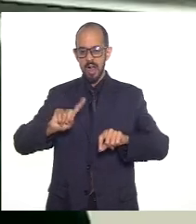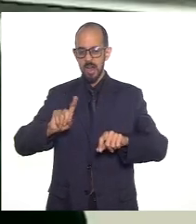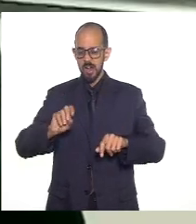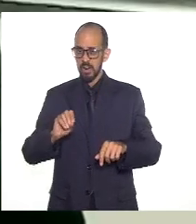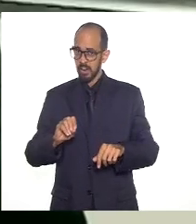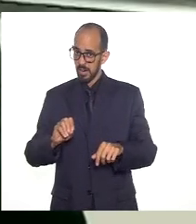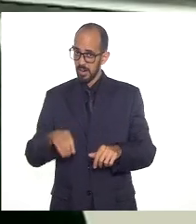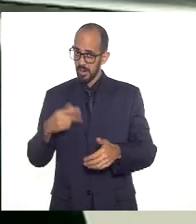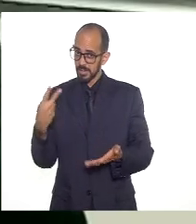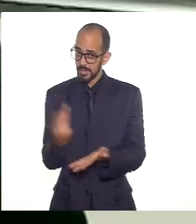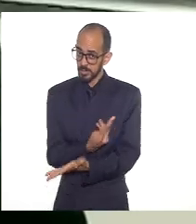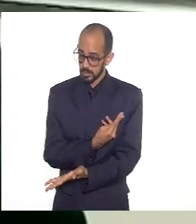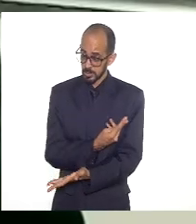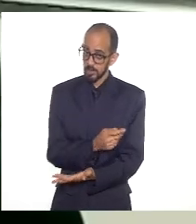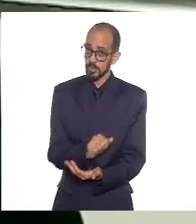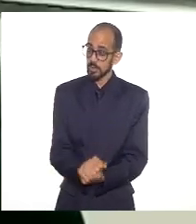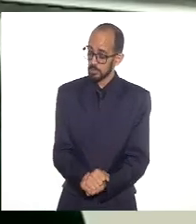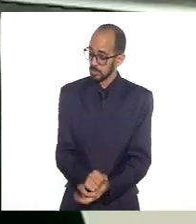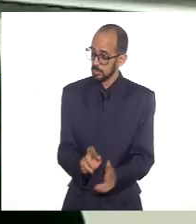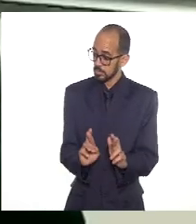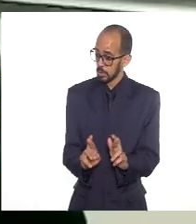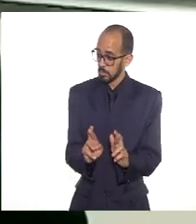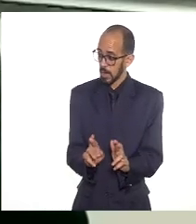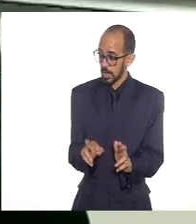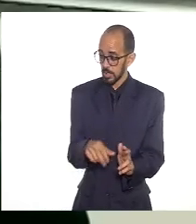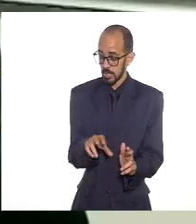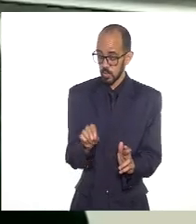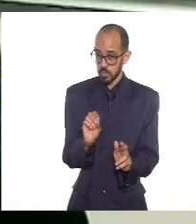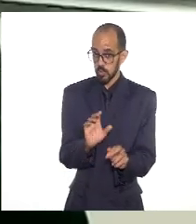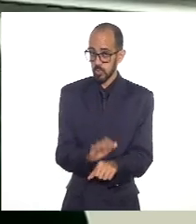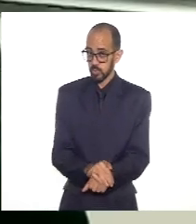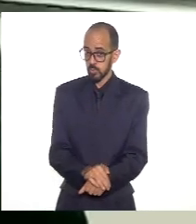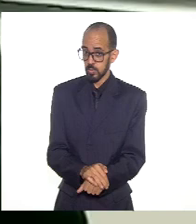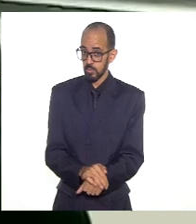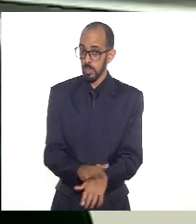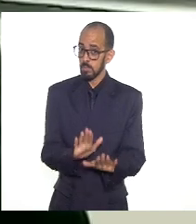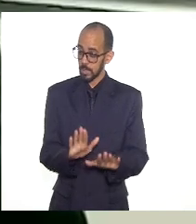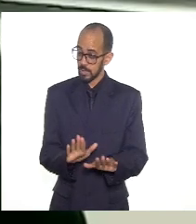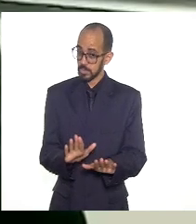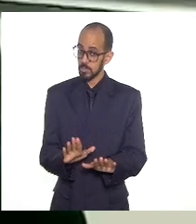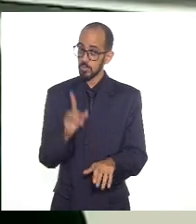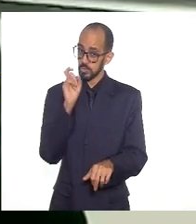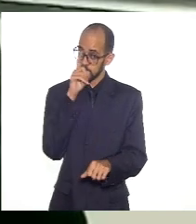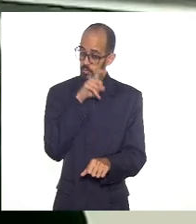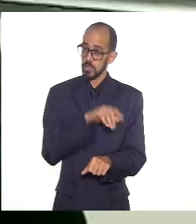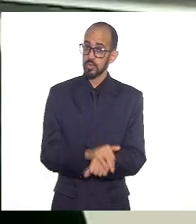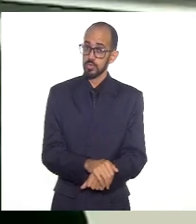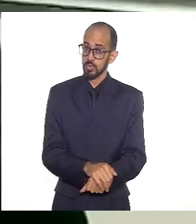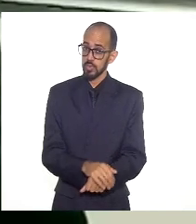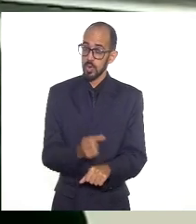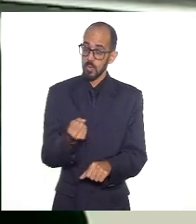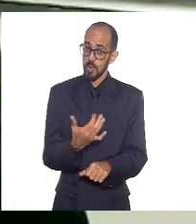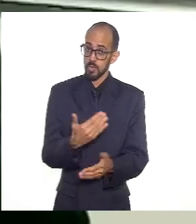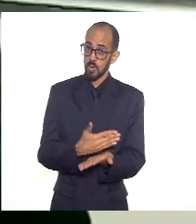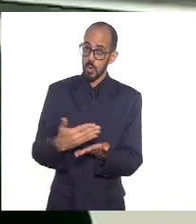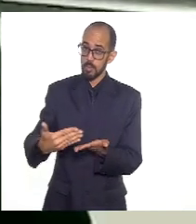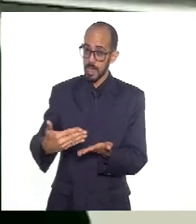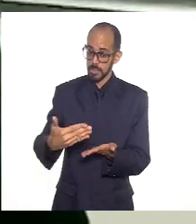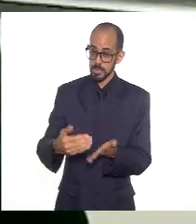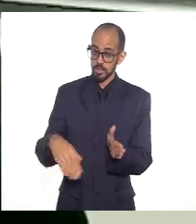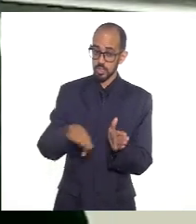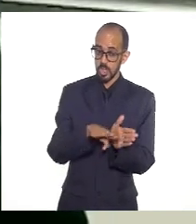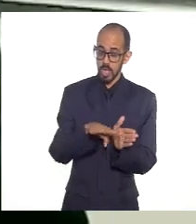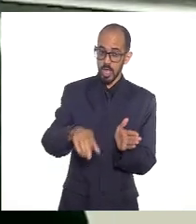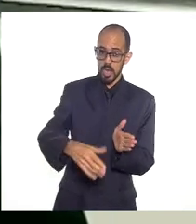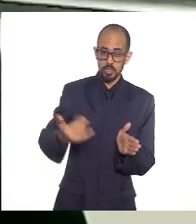não venha a ocorrer, tomara que não venha a ocorrer, mas é difícil, né? Quando começa a chegar, né,